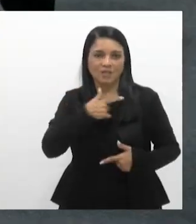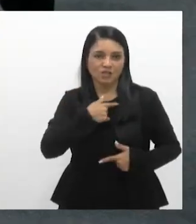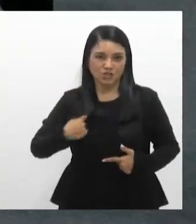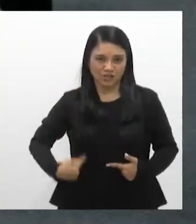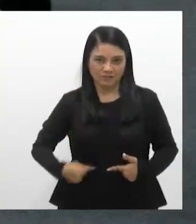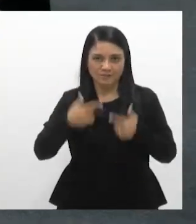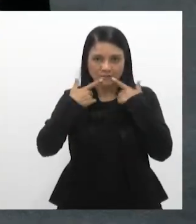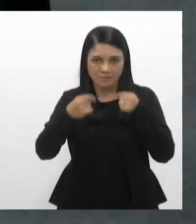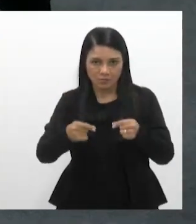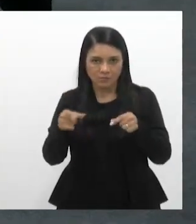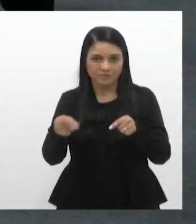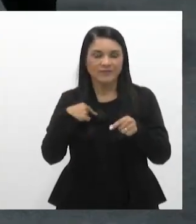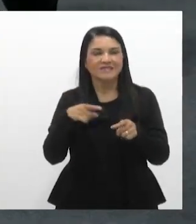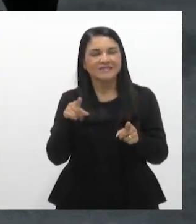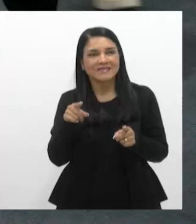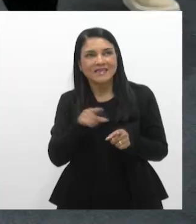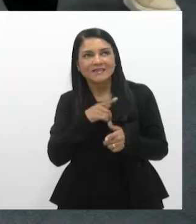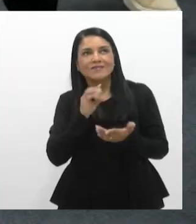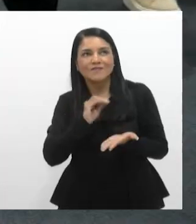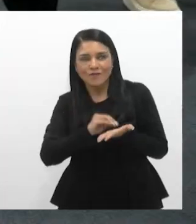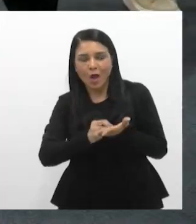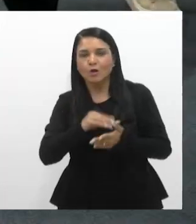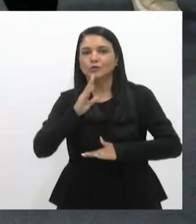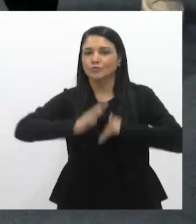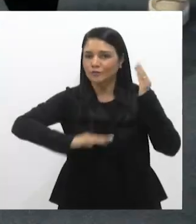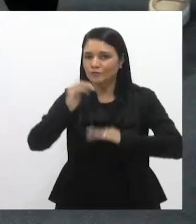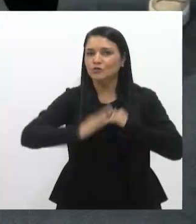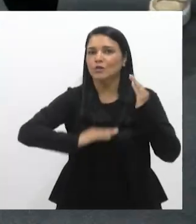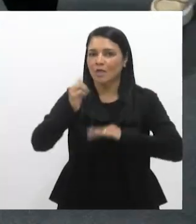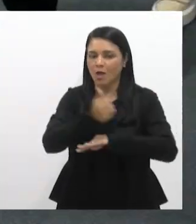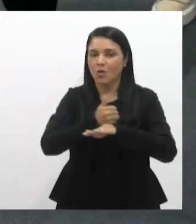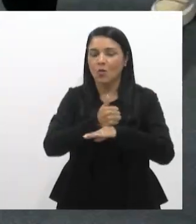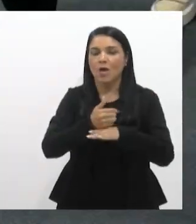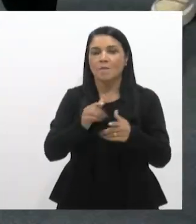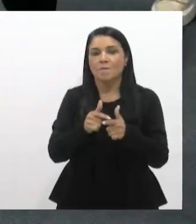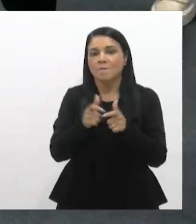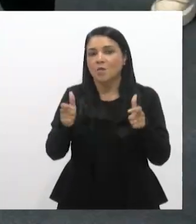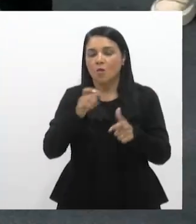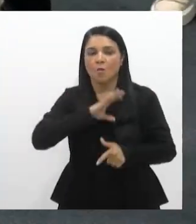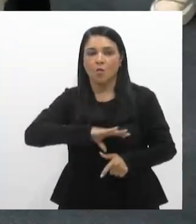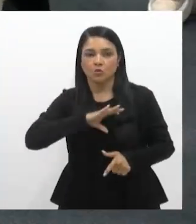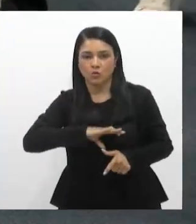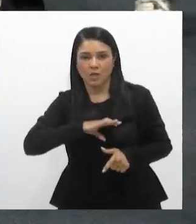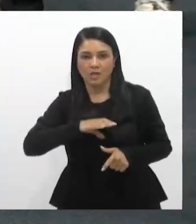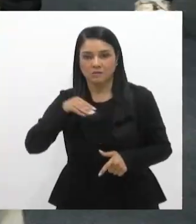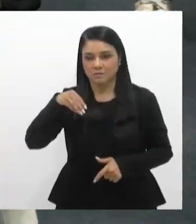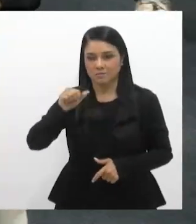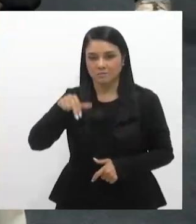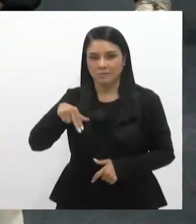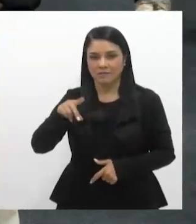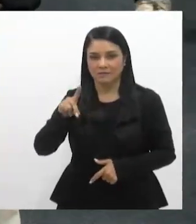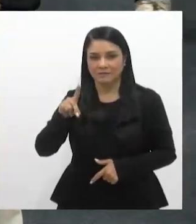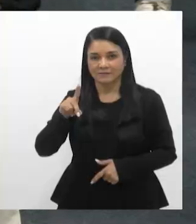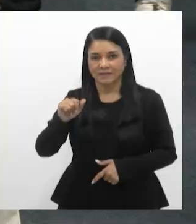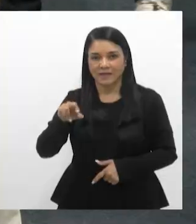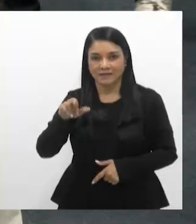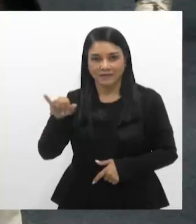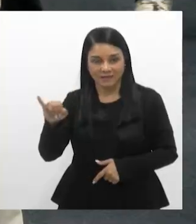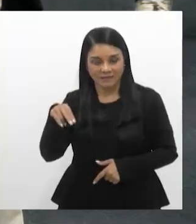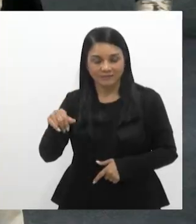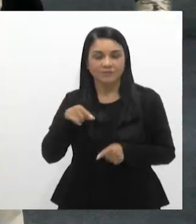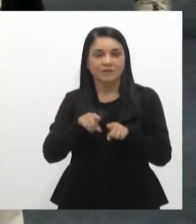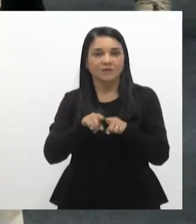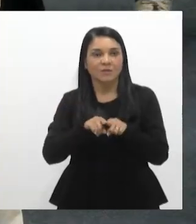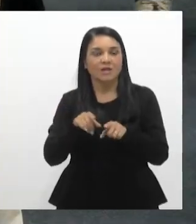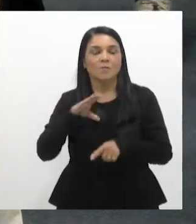de alguns profissionais ainda. Inclusive, a maior parte do português e mandarim, que são consoantes, é o português de Portugal.